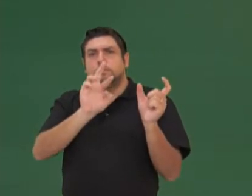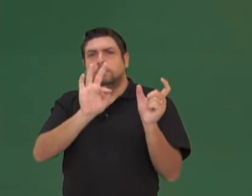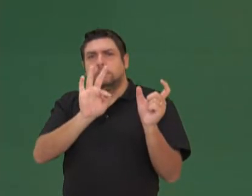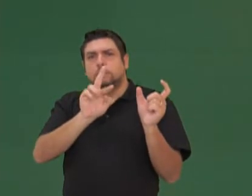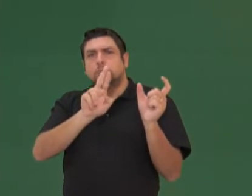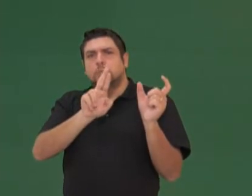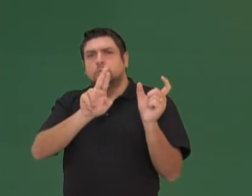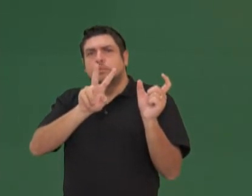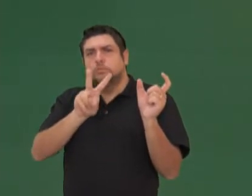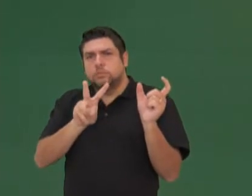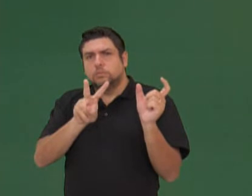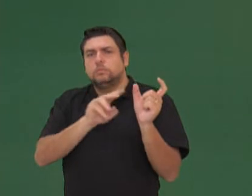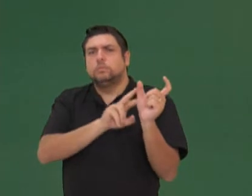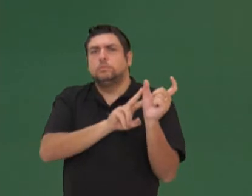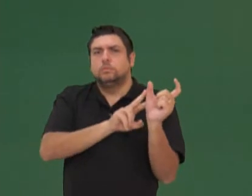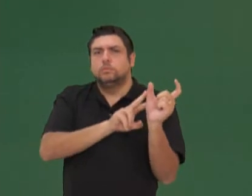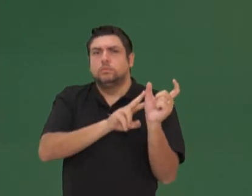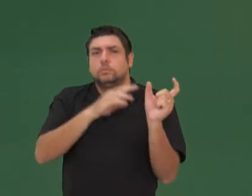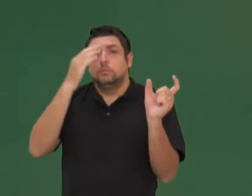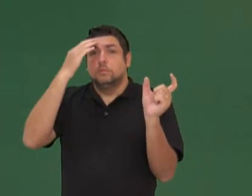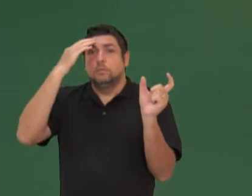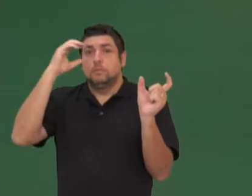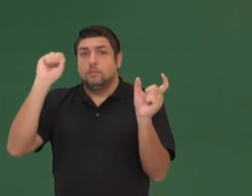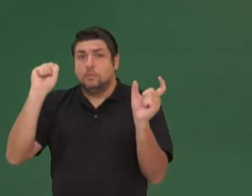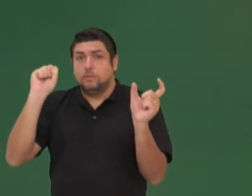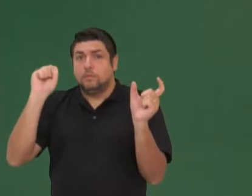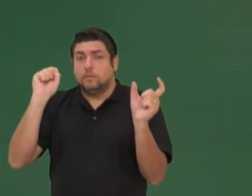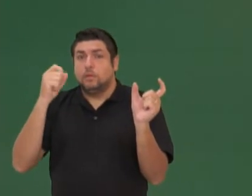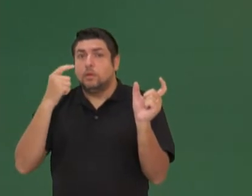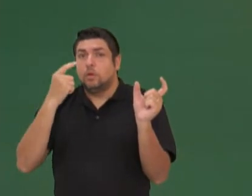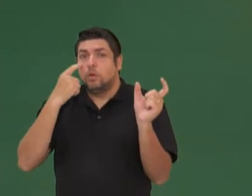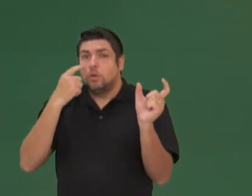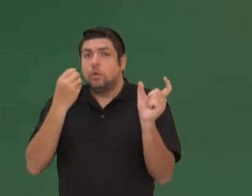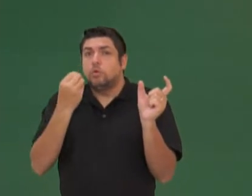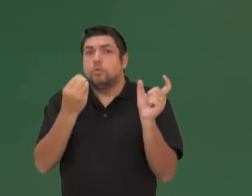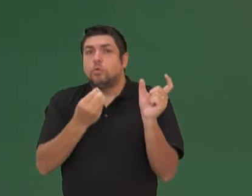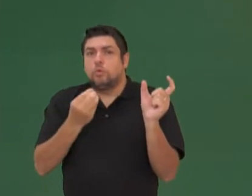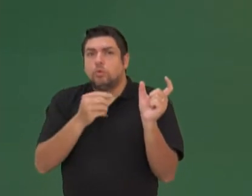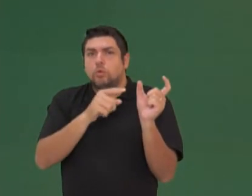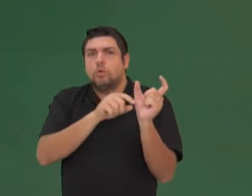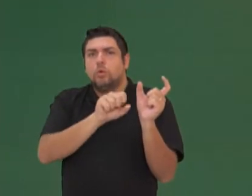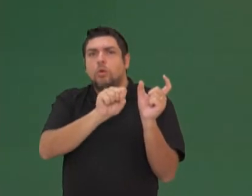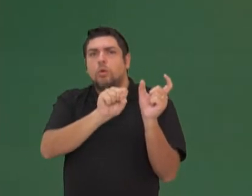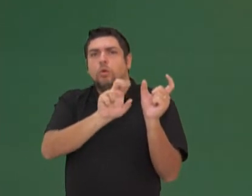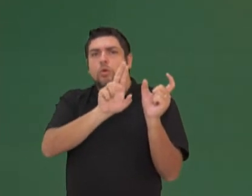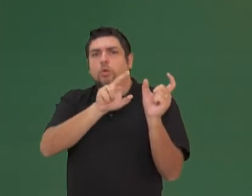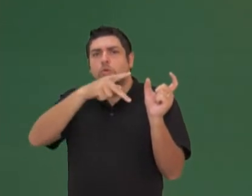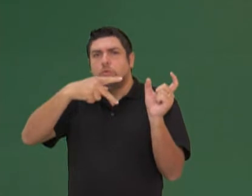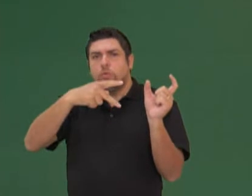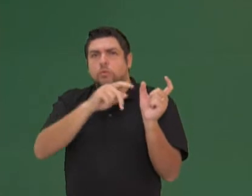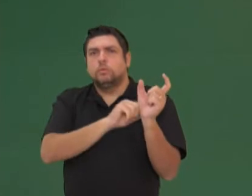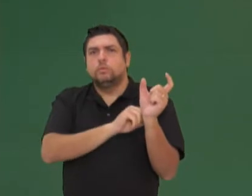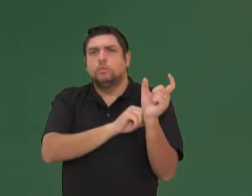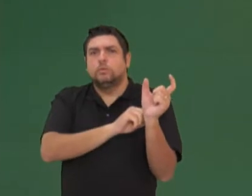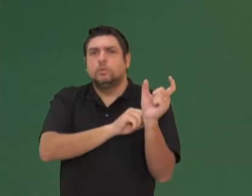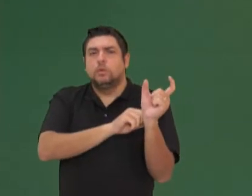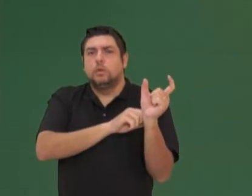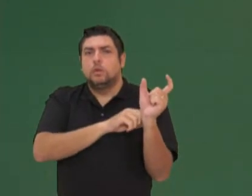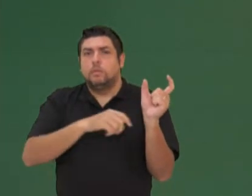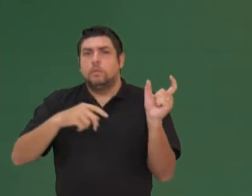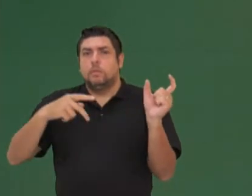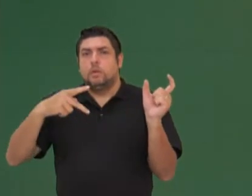estuf. Para o verbo saber, olha a raiz anterior, uma raiz irregular, sup. O verbo poner, raiz